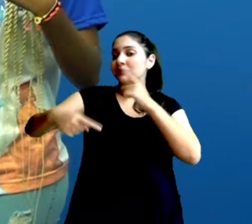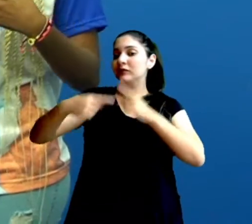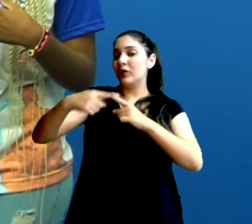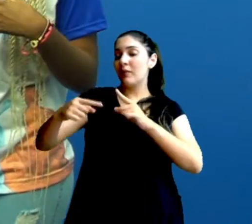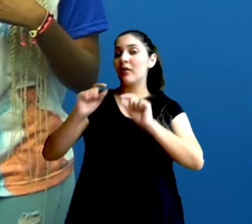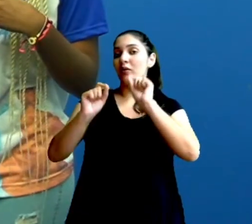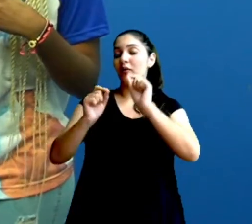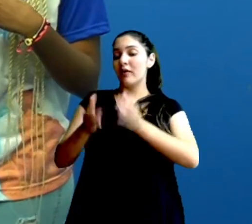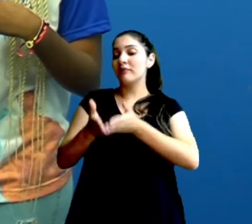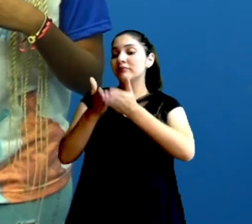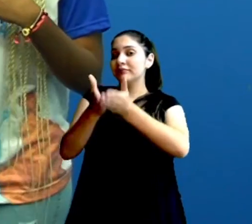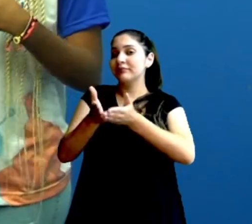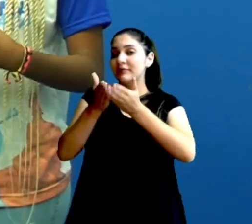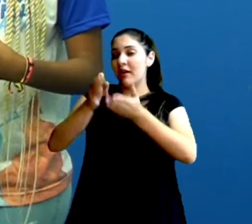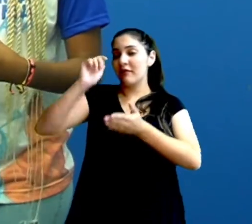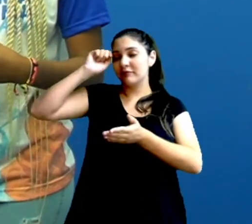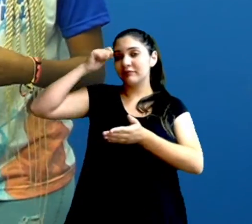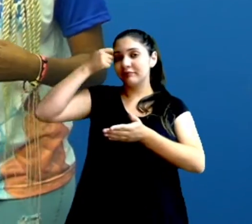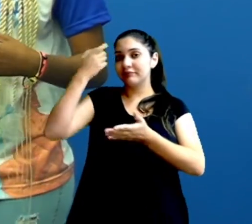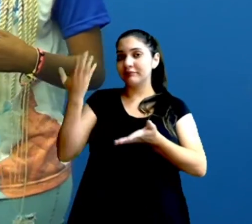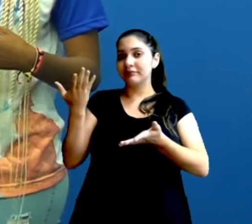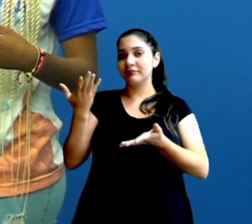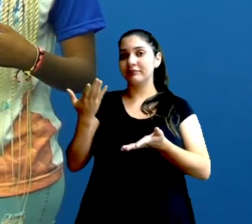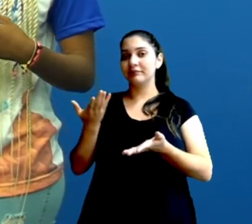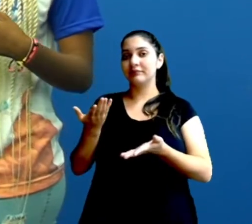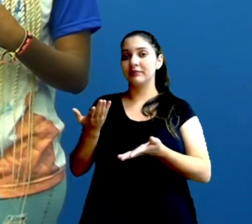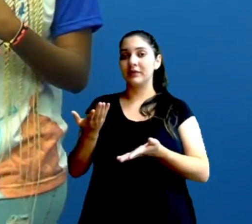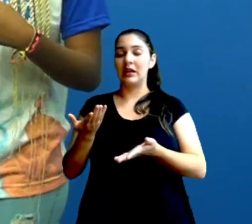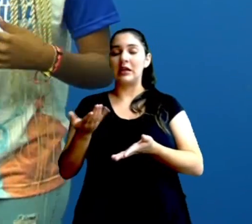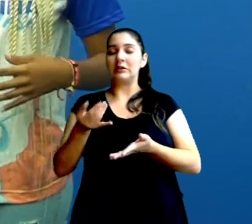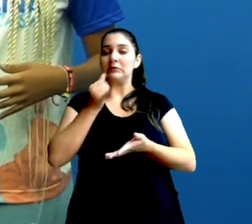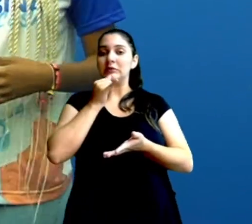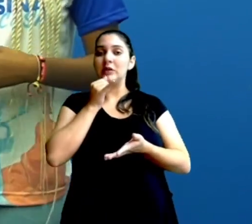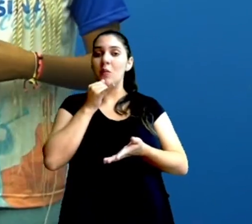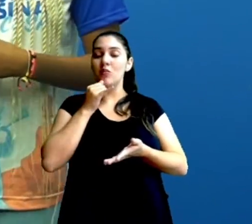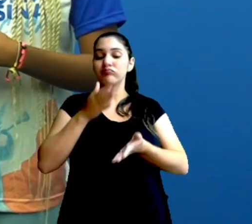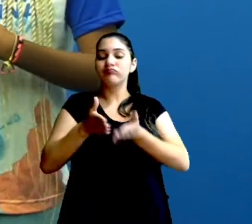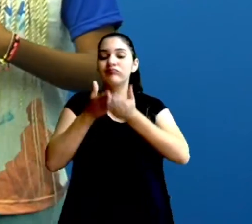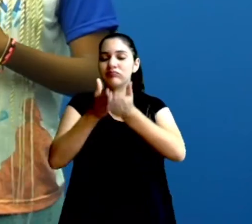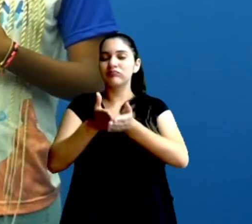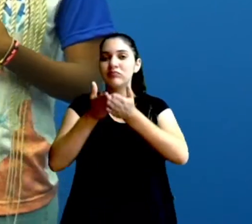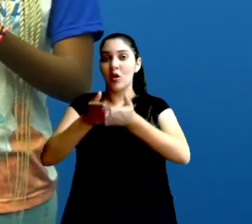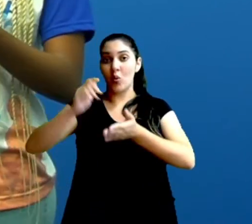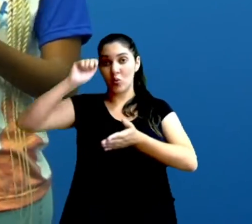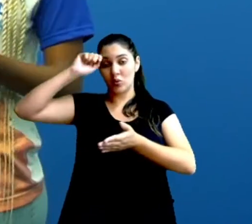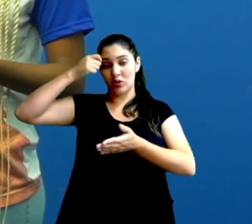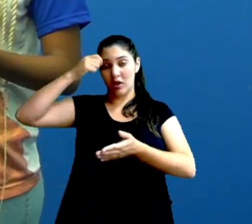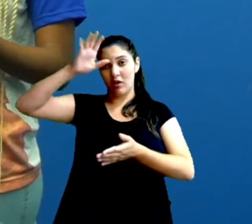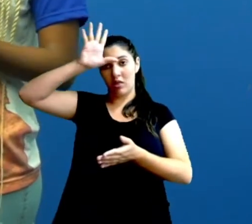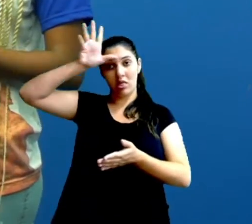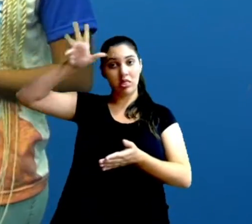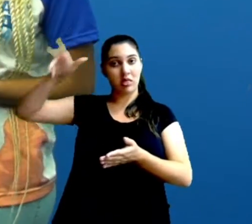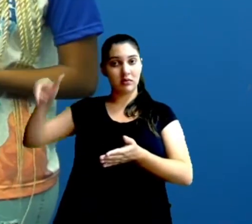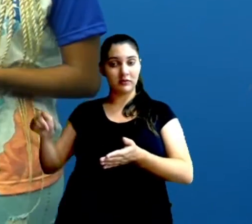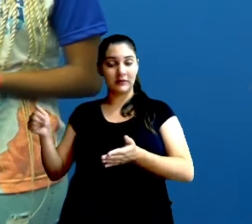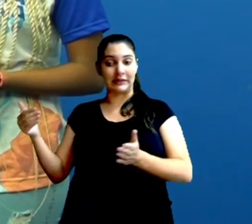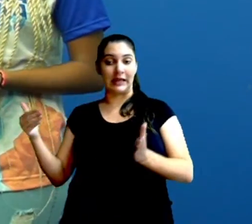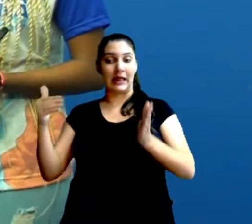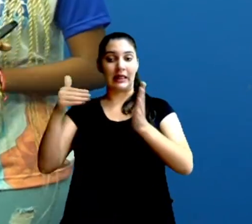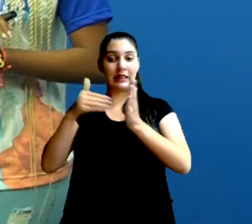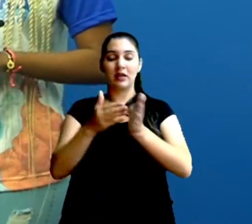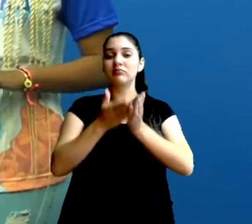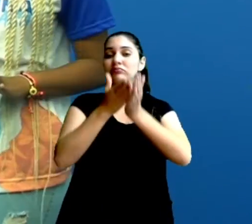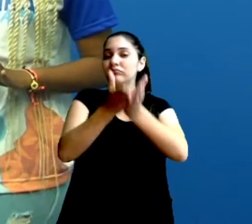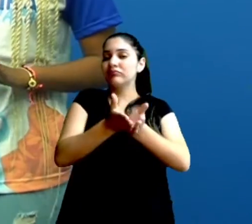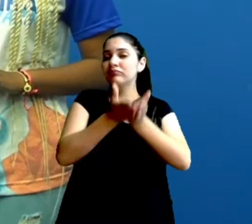o tráfico transatlântico, ou seja, traficar os negros do continente africano, trazer para cá, para o